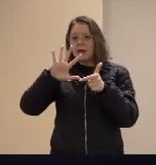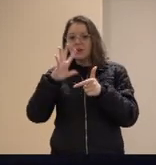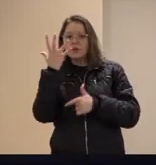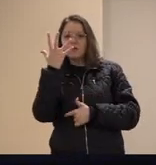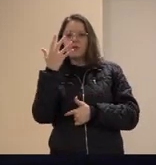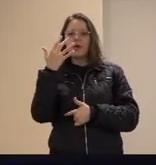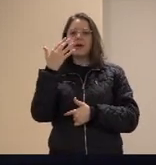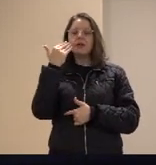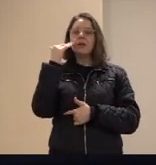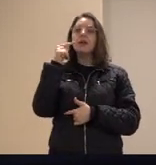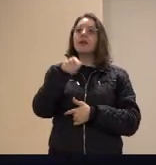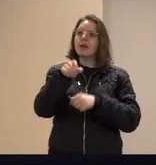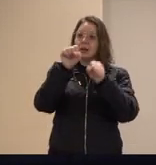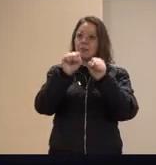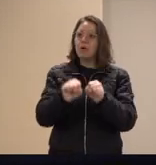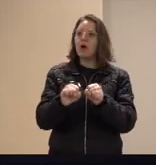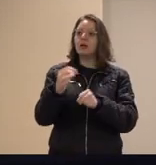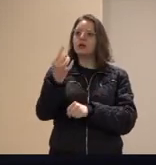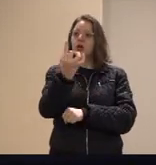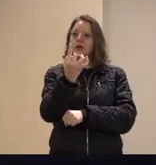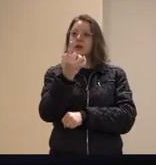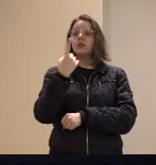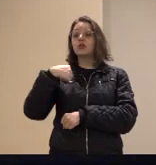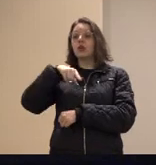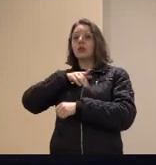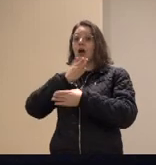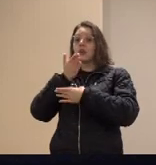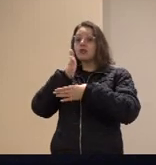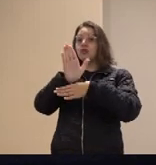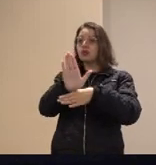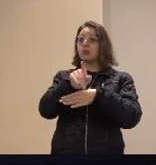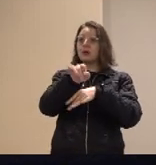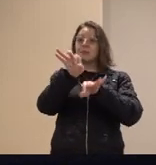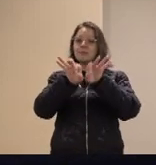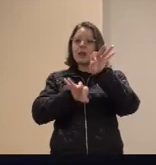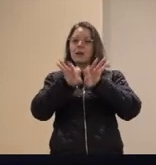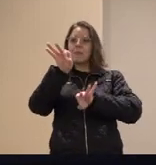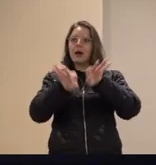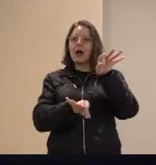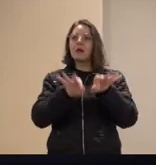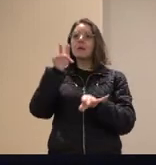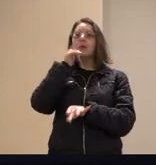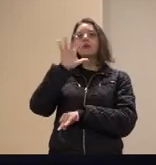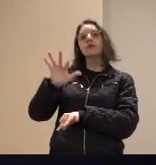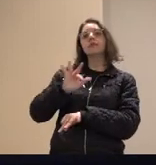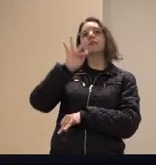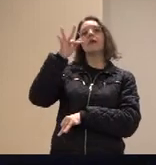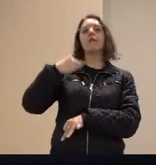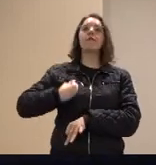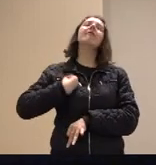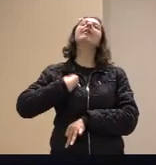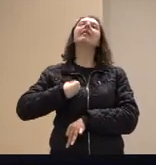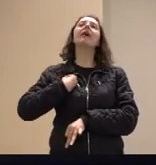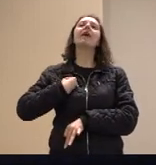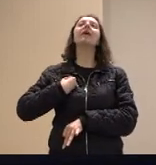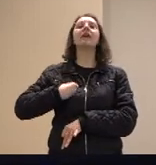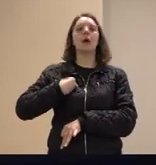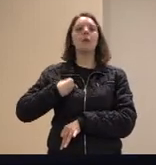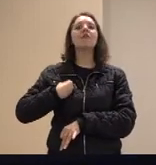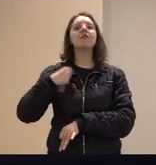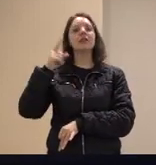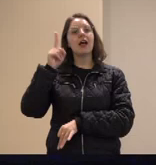ele pode sozinho, com a nossa ajuda, se preparar para enfrentar a vida, que é uma vida